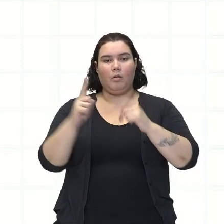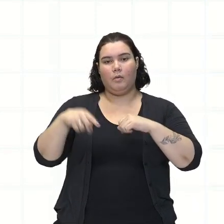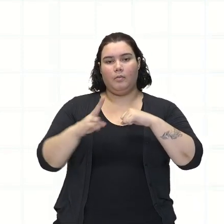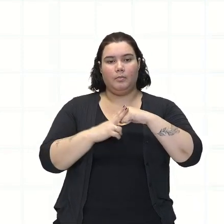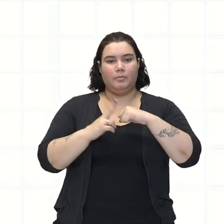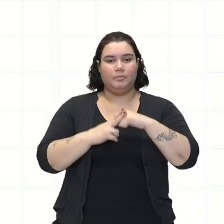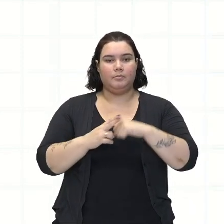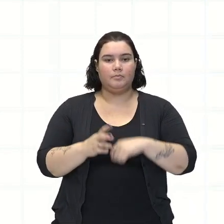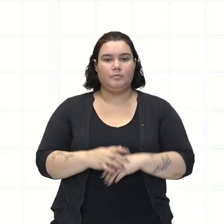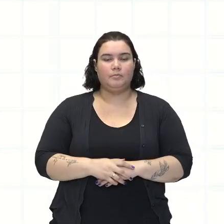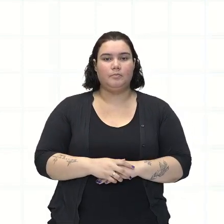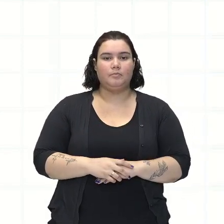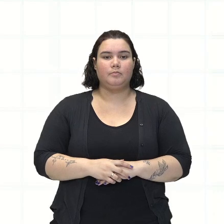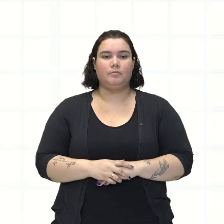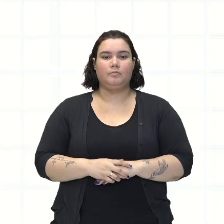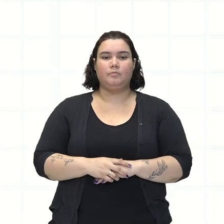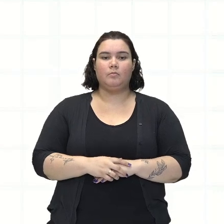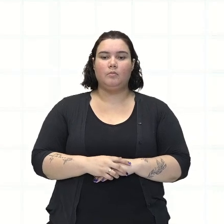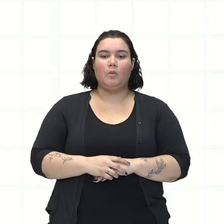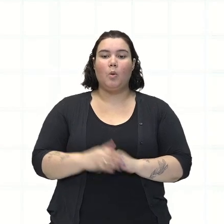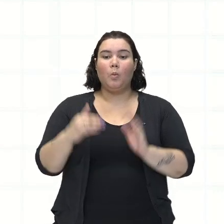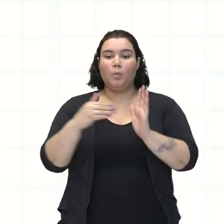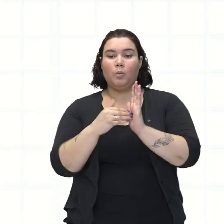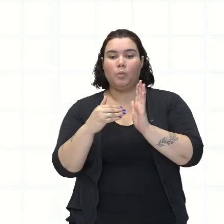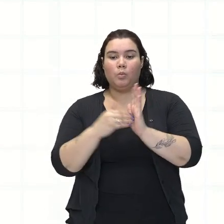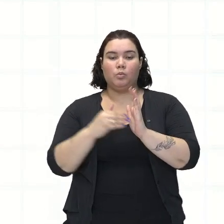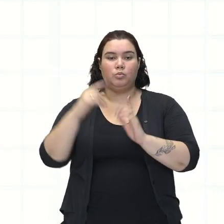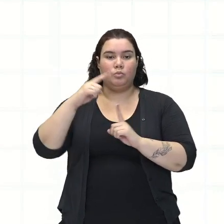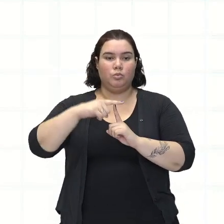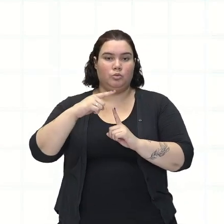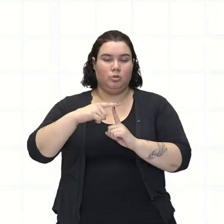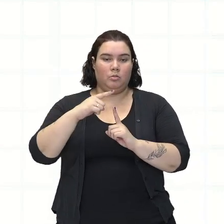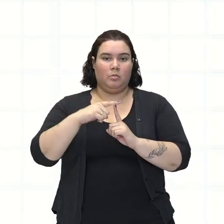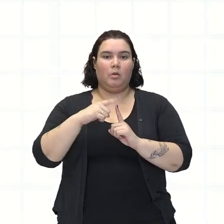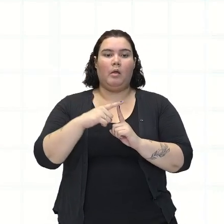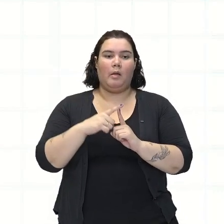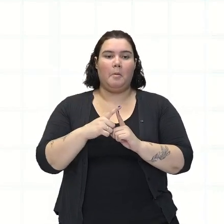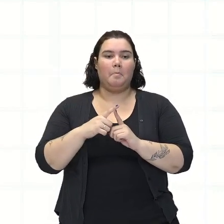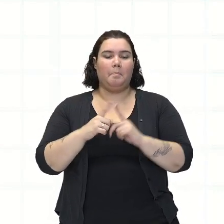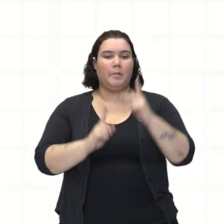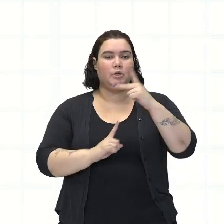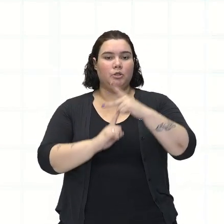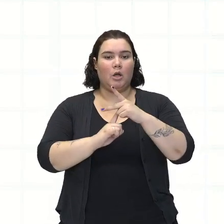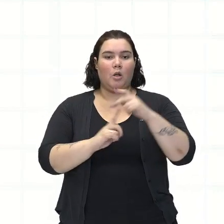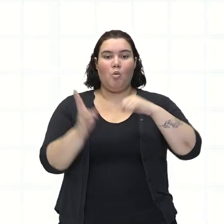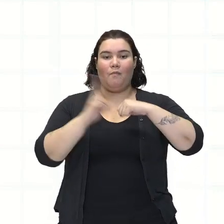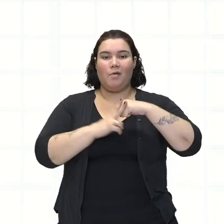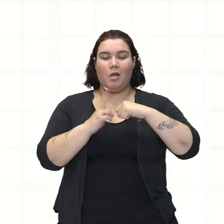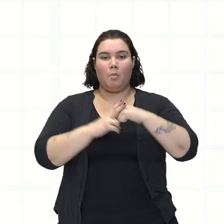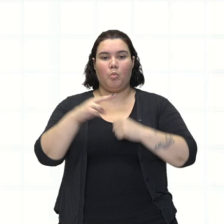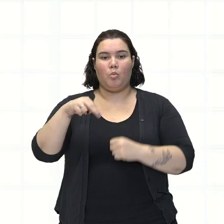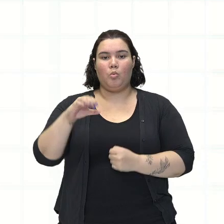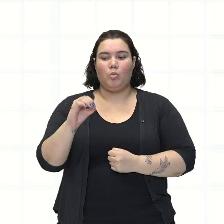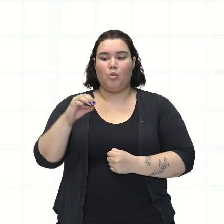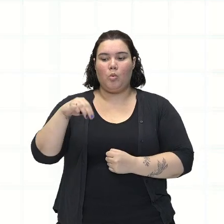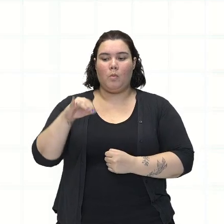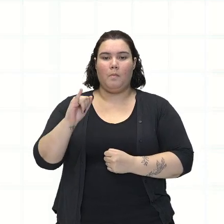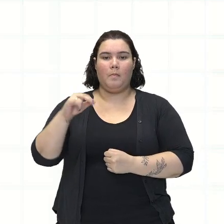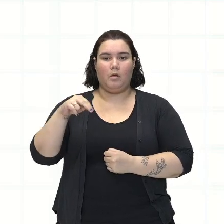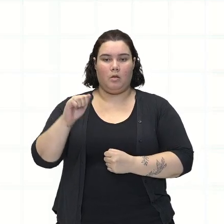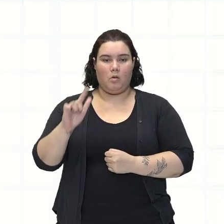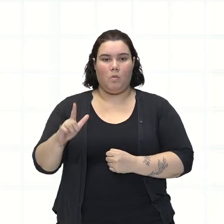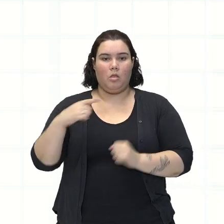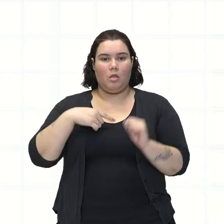verbal. Nosso último tipo de predicado é o predicado verbo nominal. Possui uma ação e